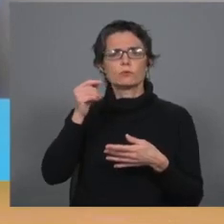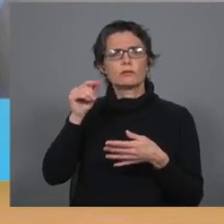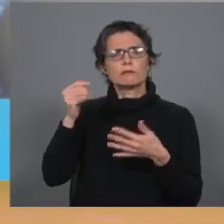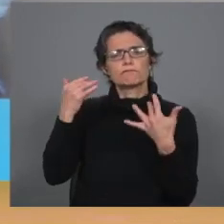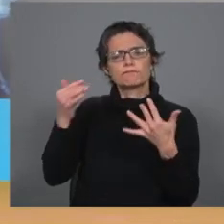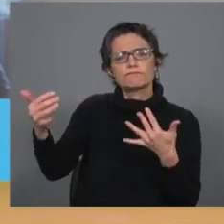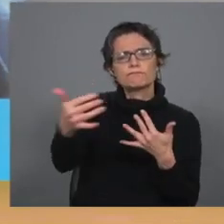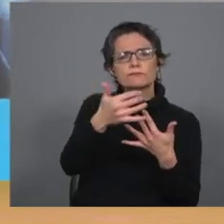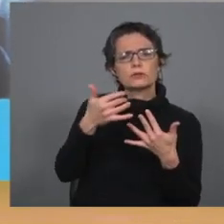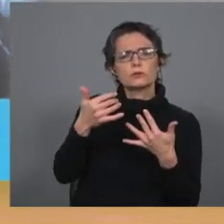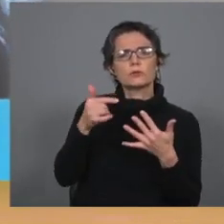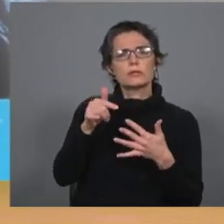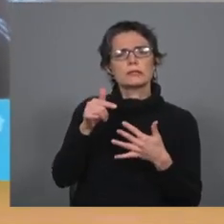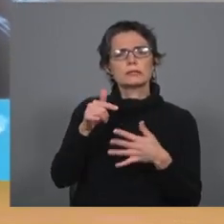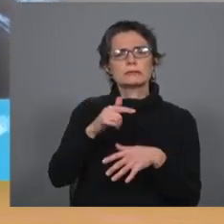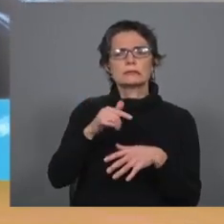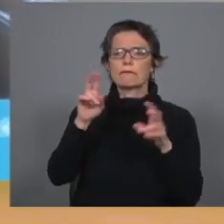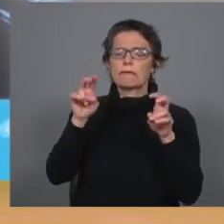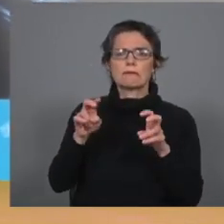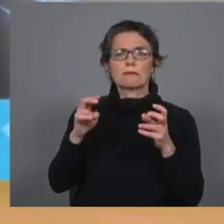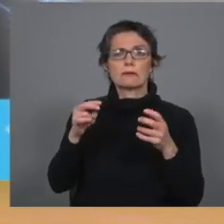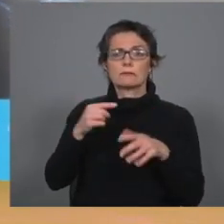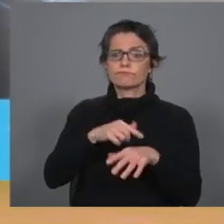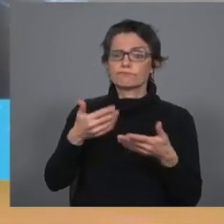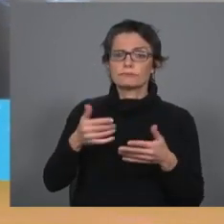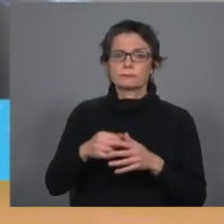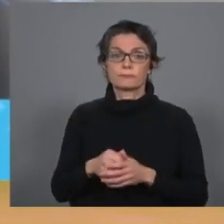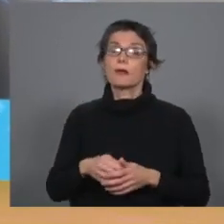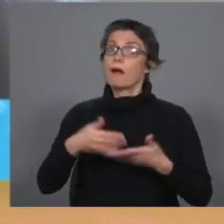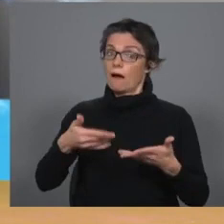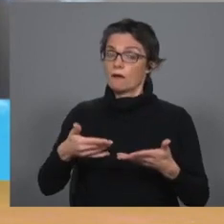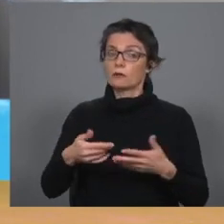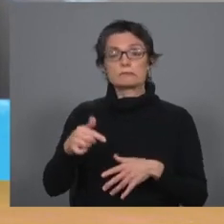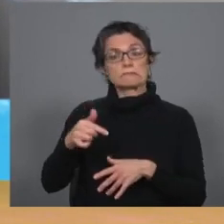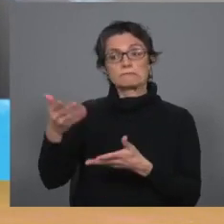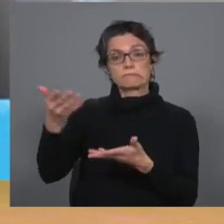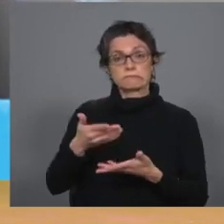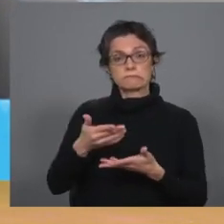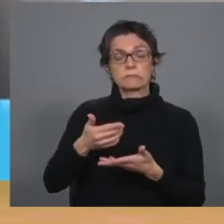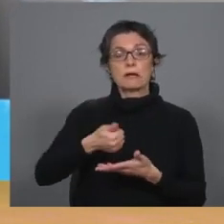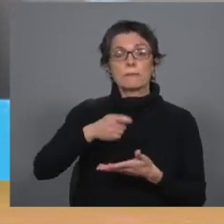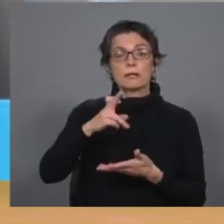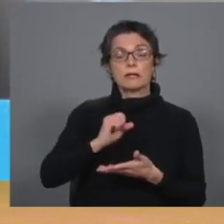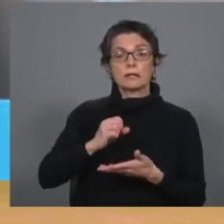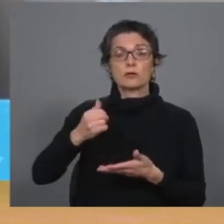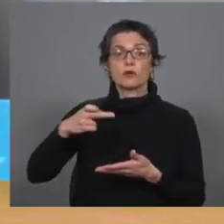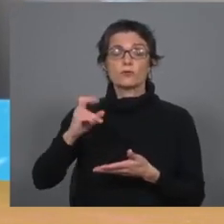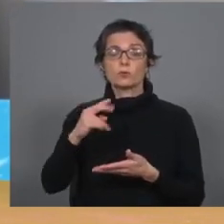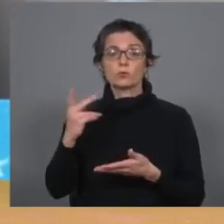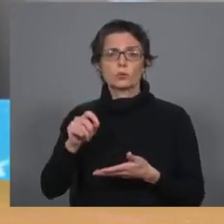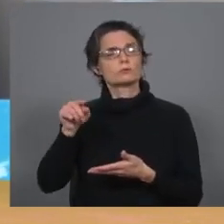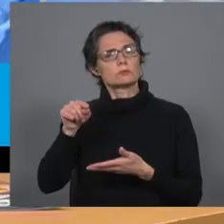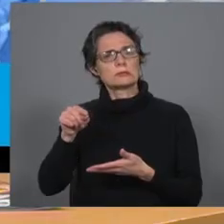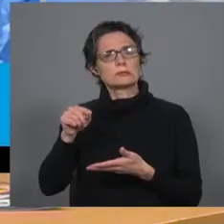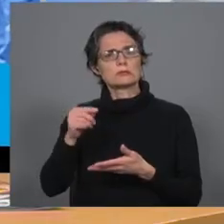Agora um olhar sobre a missão. Está connosco o irmão Bernardino Frutuoso, é missionário comuniano e diretor da